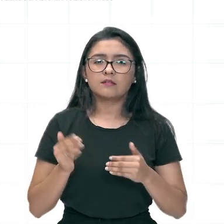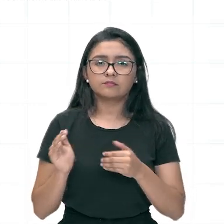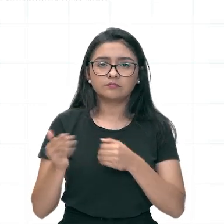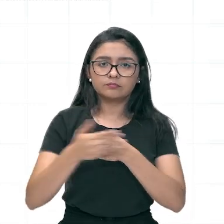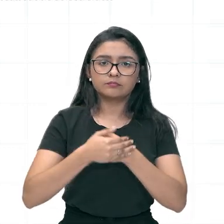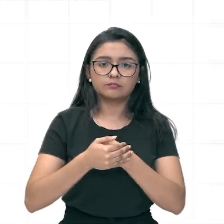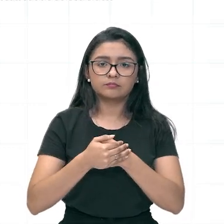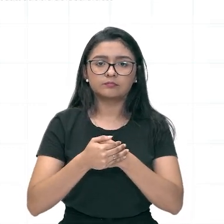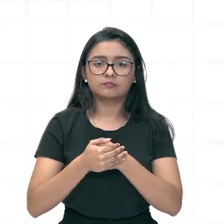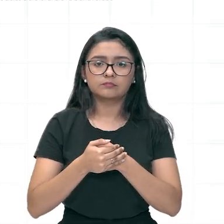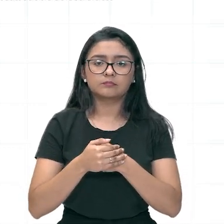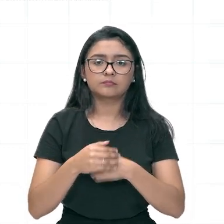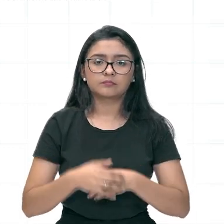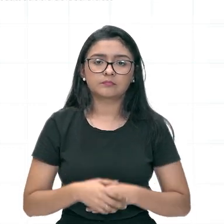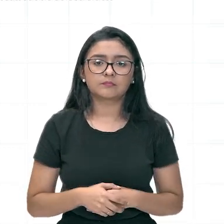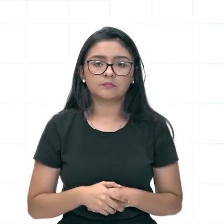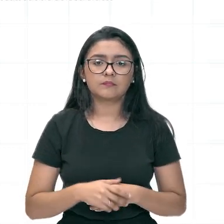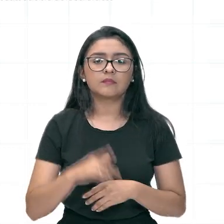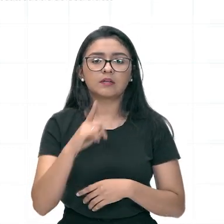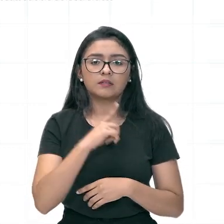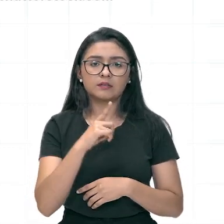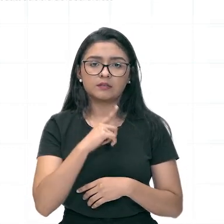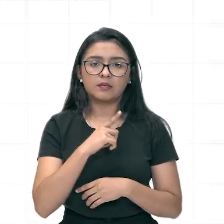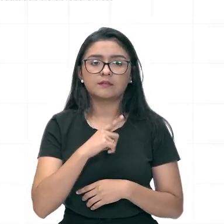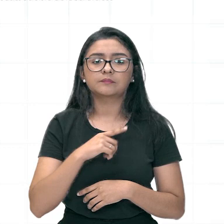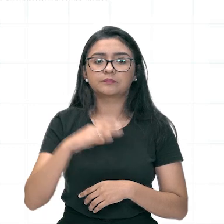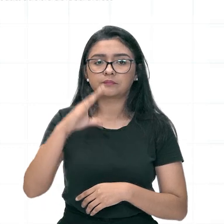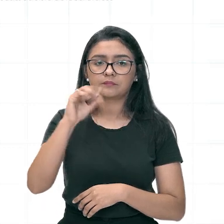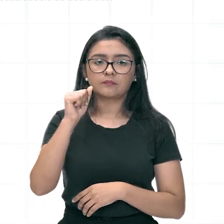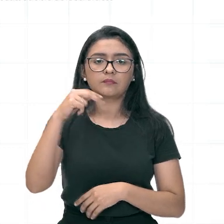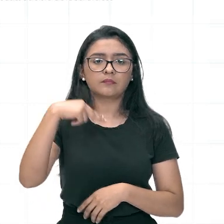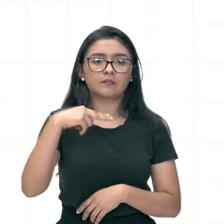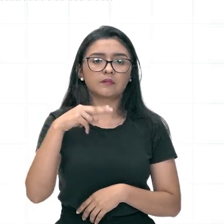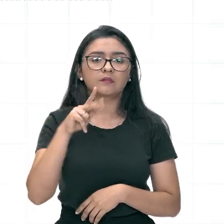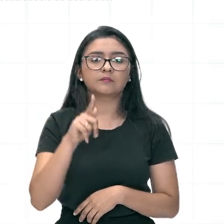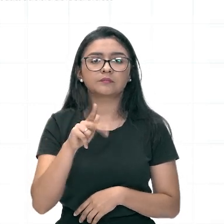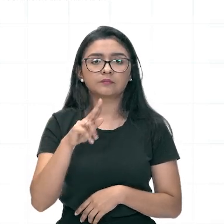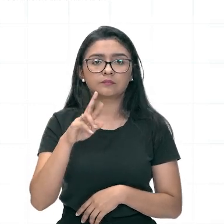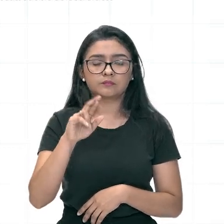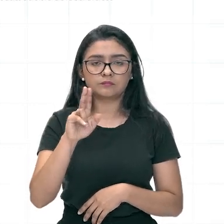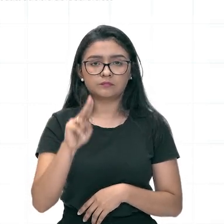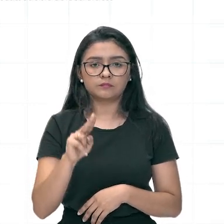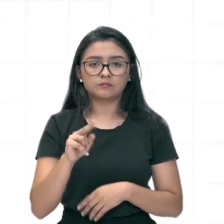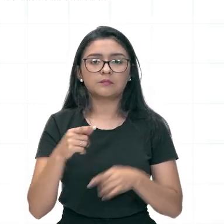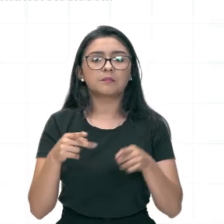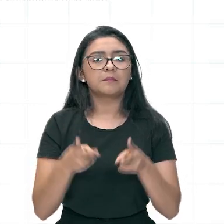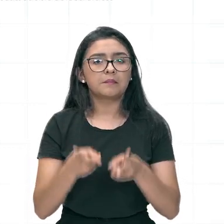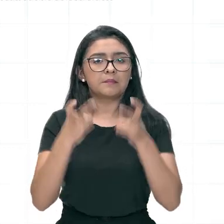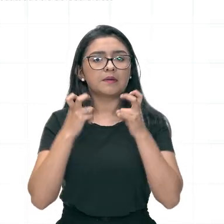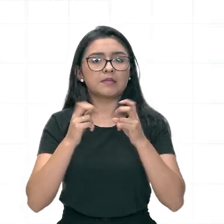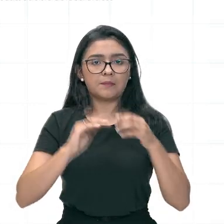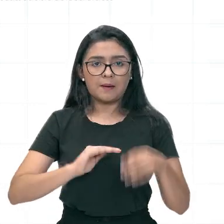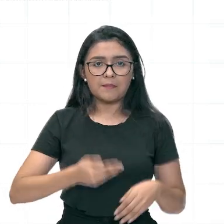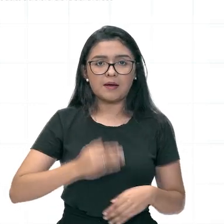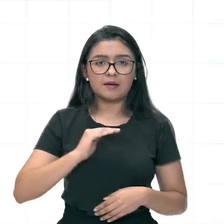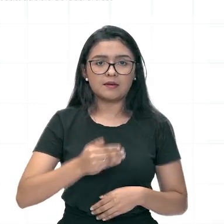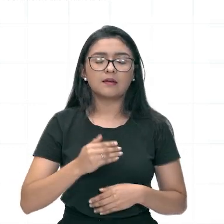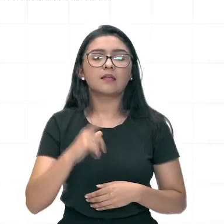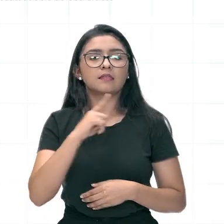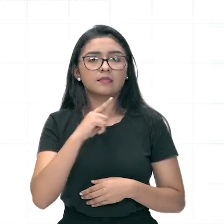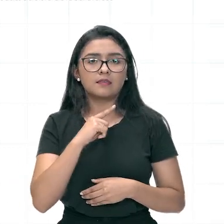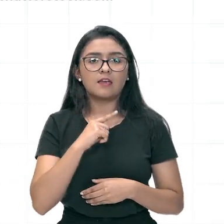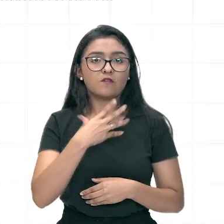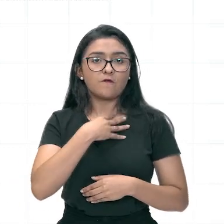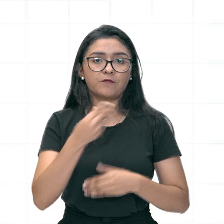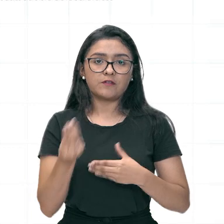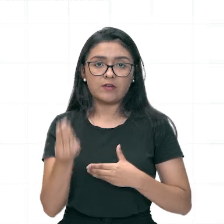que vai acontecer aí no caso do canguru, né? A gente tem uma fêmea de canguru e lá nessa região ali ventral, né, como se fosse ali a barriga, ela tem uma bolsa